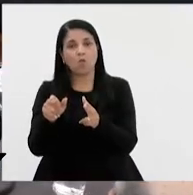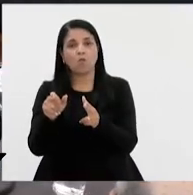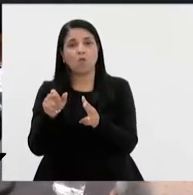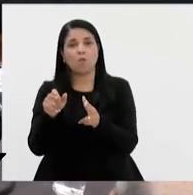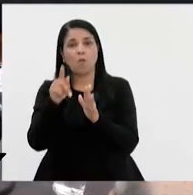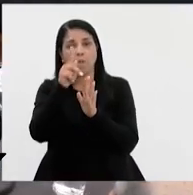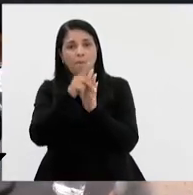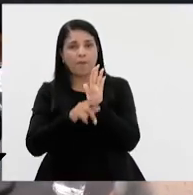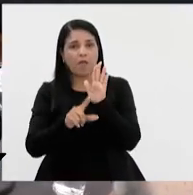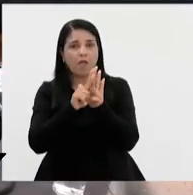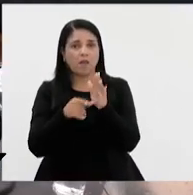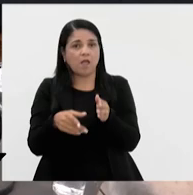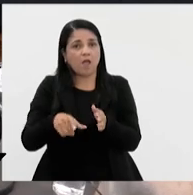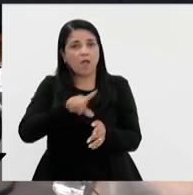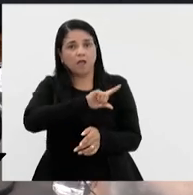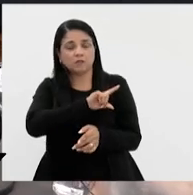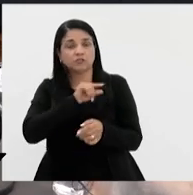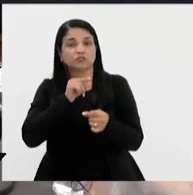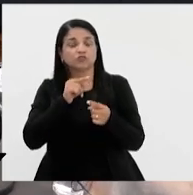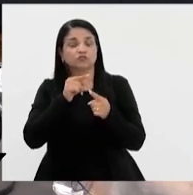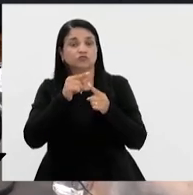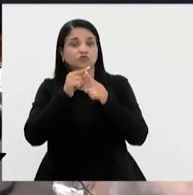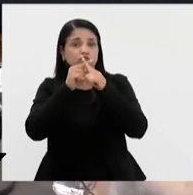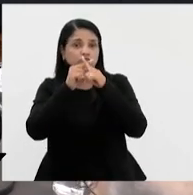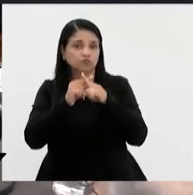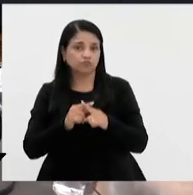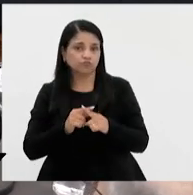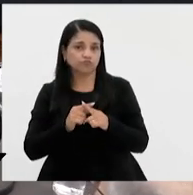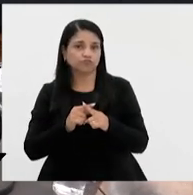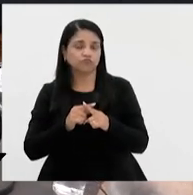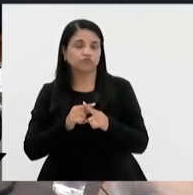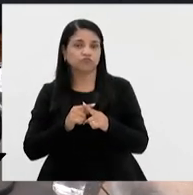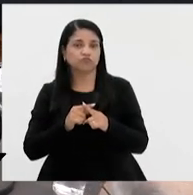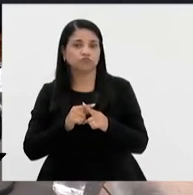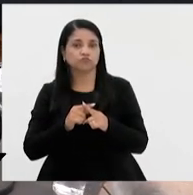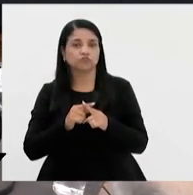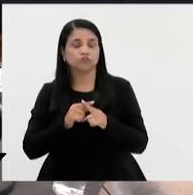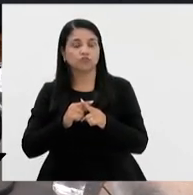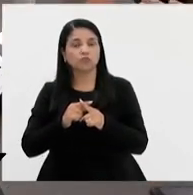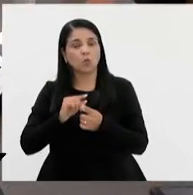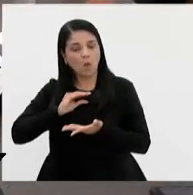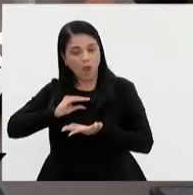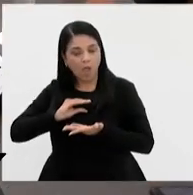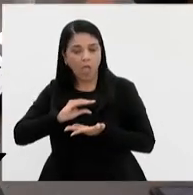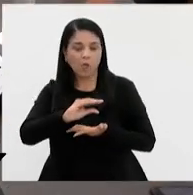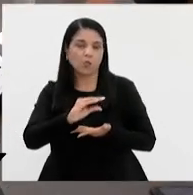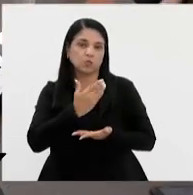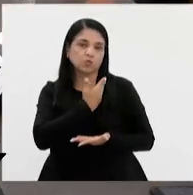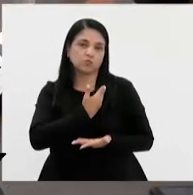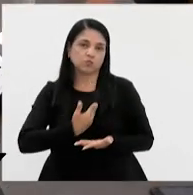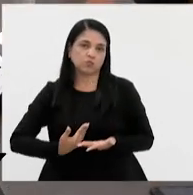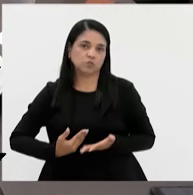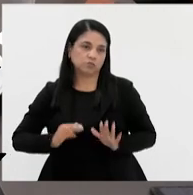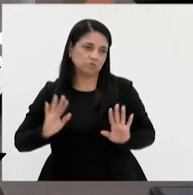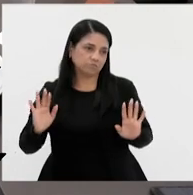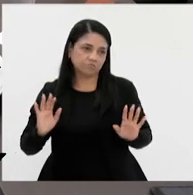falando das competições majoritariamente com recursos públicos, etc.